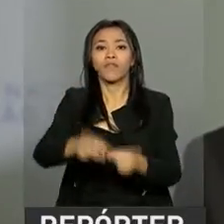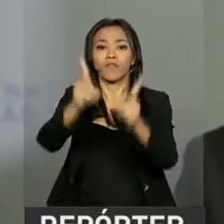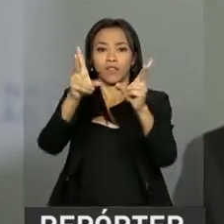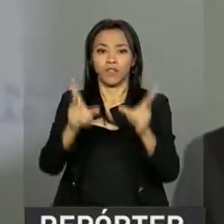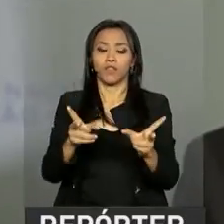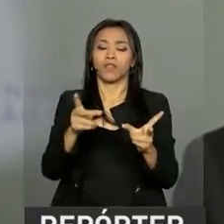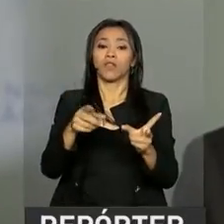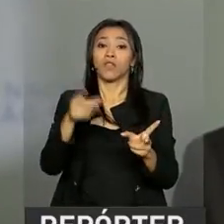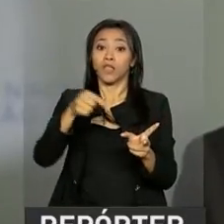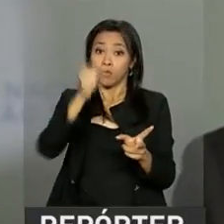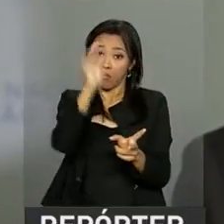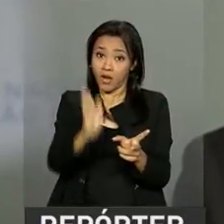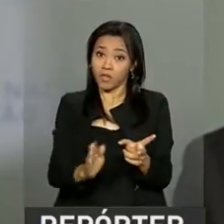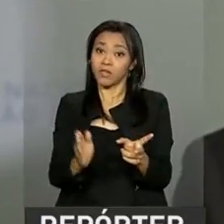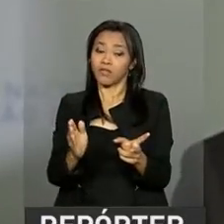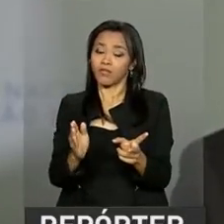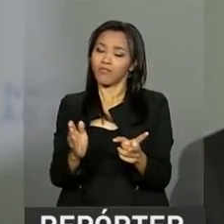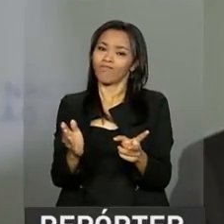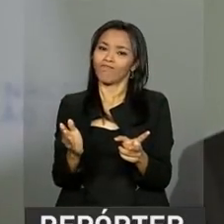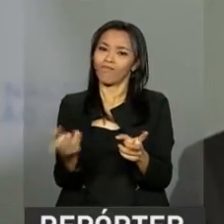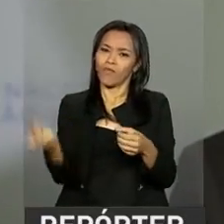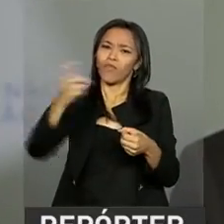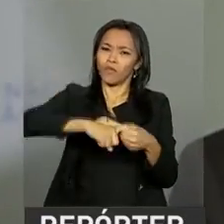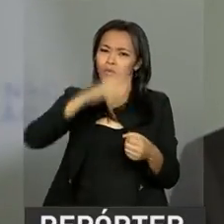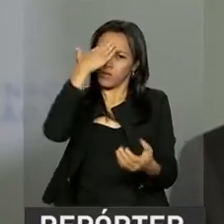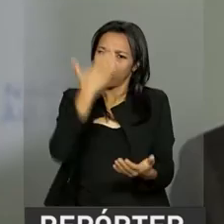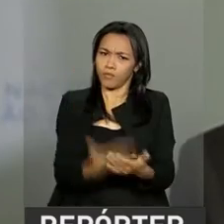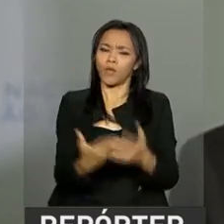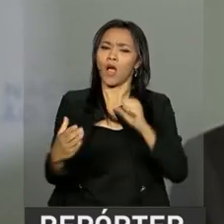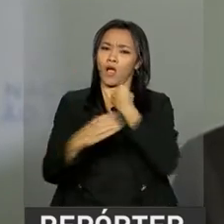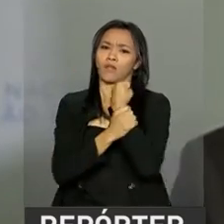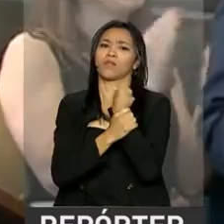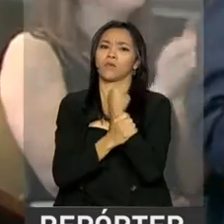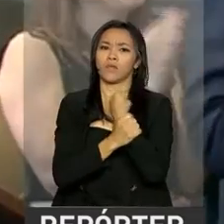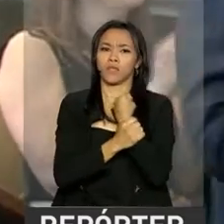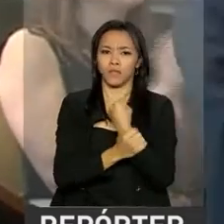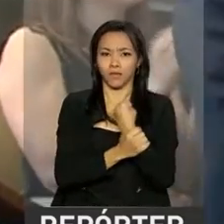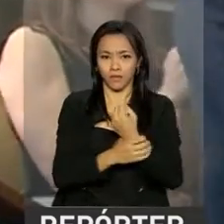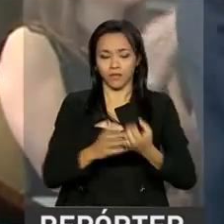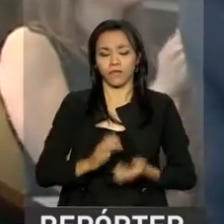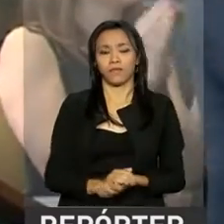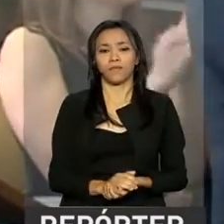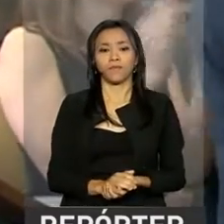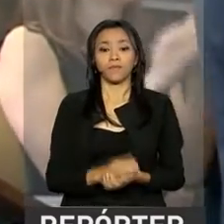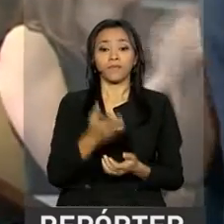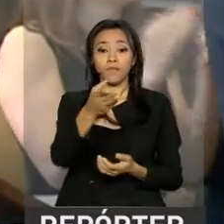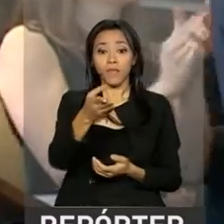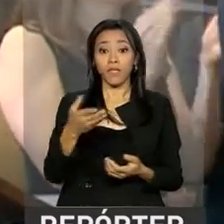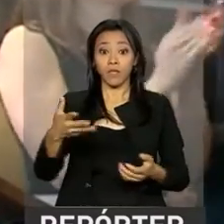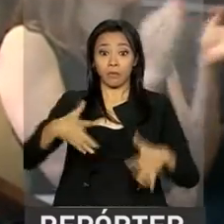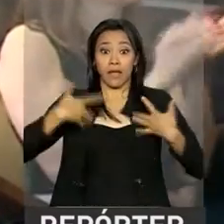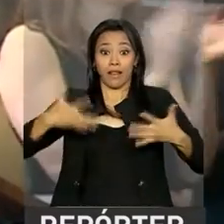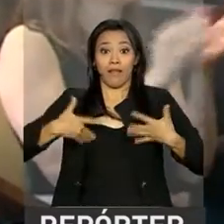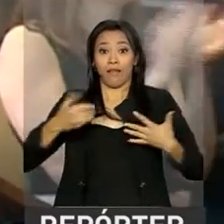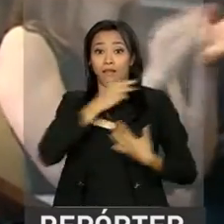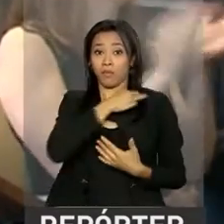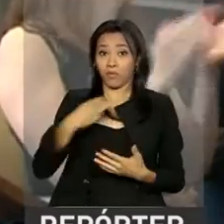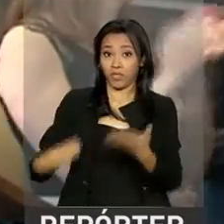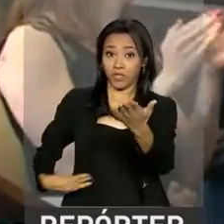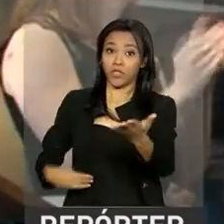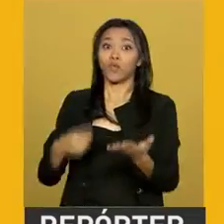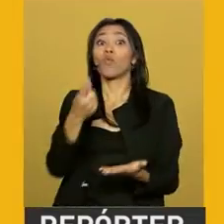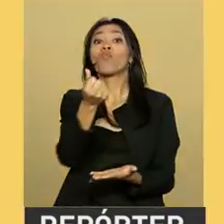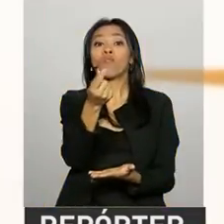país retomou a credibilidade, do mercado internacional. A explicação para a euforia do ministro está no